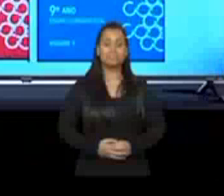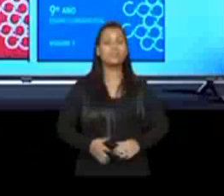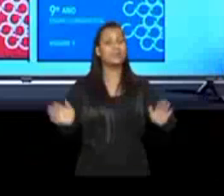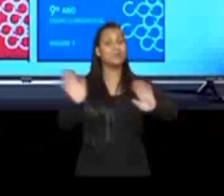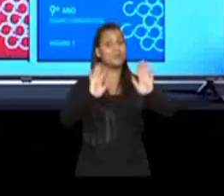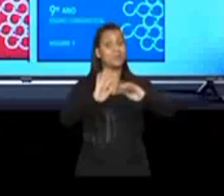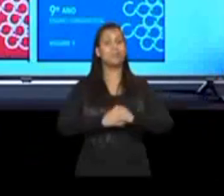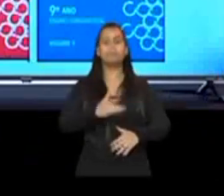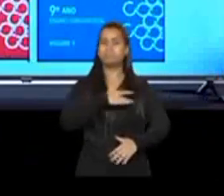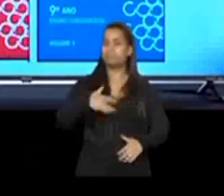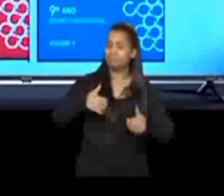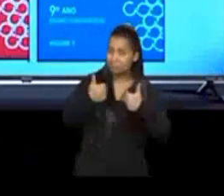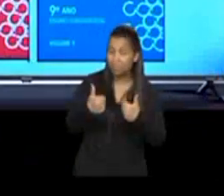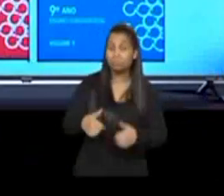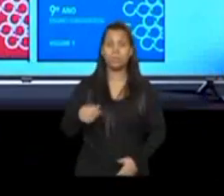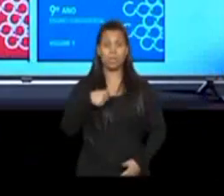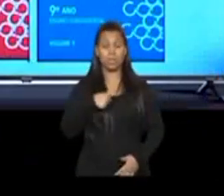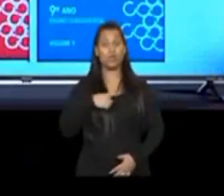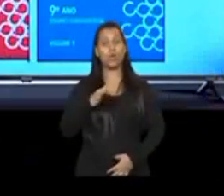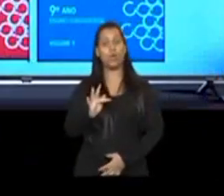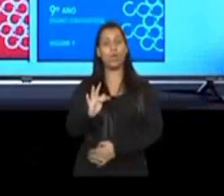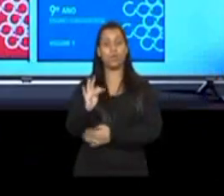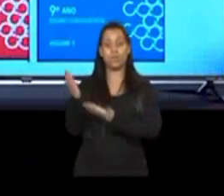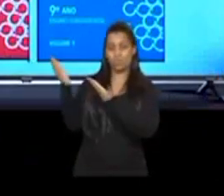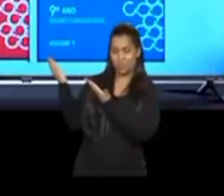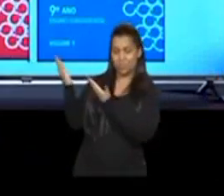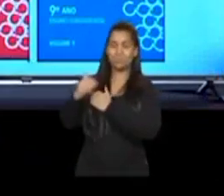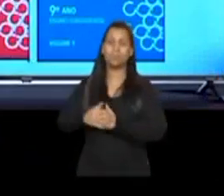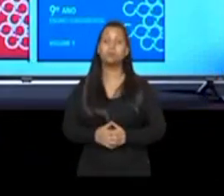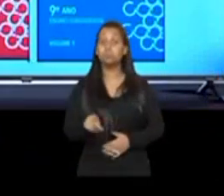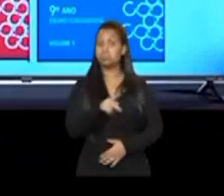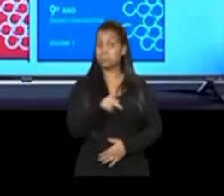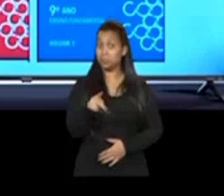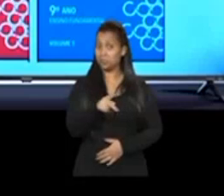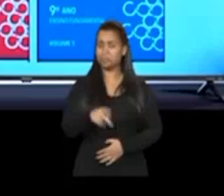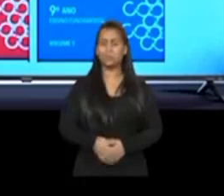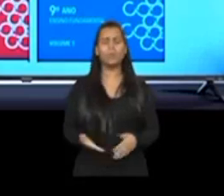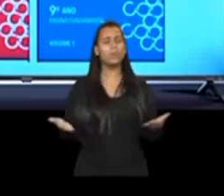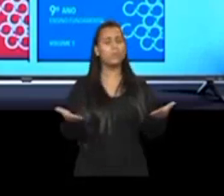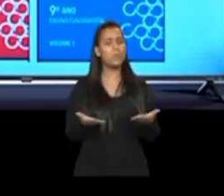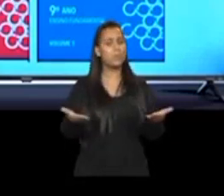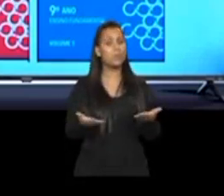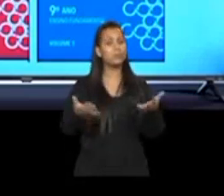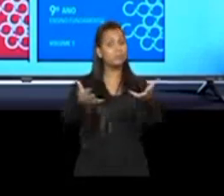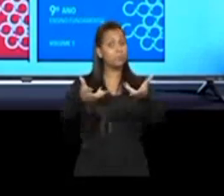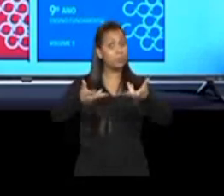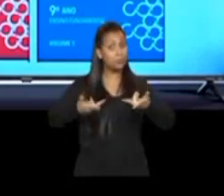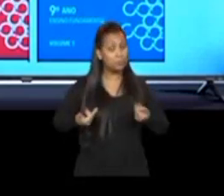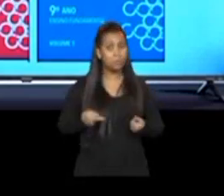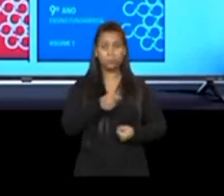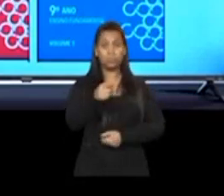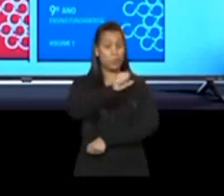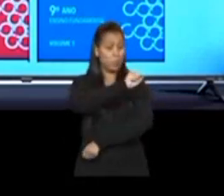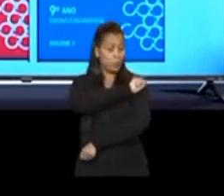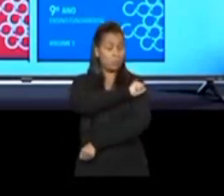Olá, tudo bem? Eu sou o Fabrício, professor de matemática da rede municipal, e hoje quero fazer um convite para que os alunos do 8º e 9º